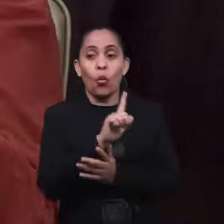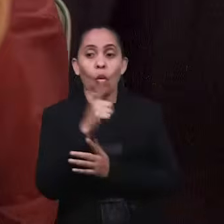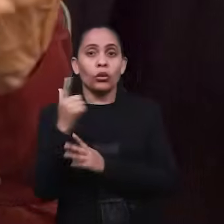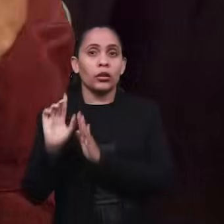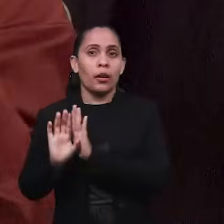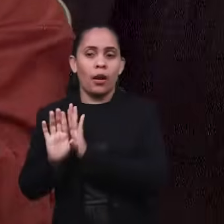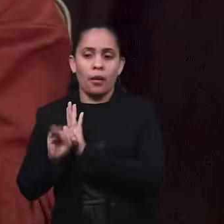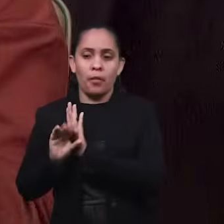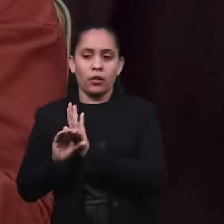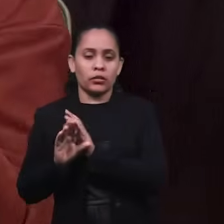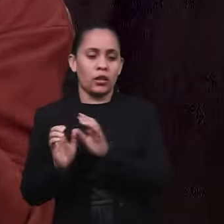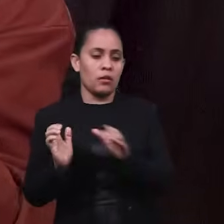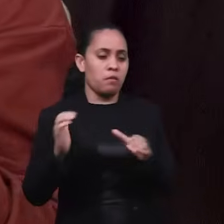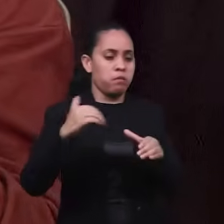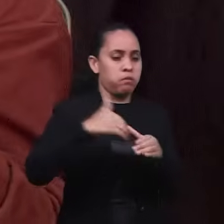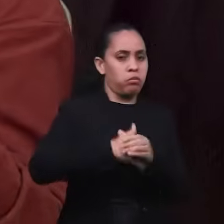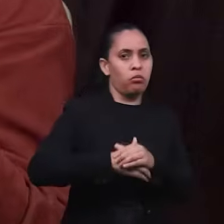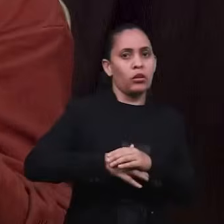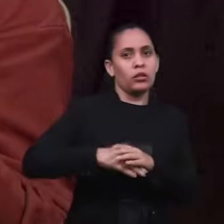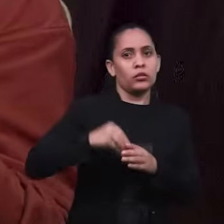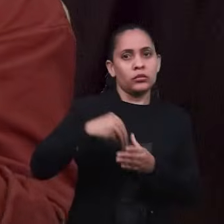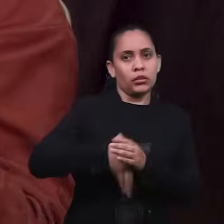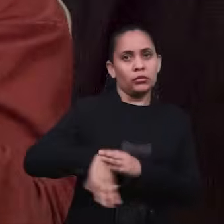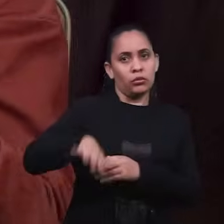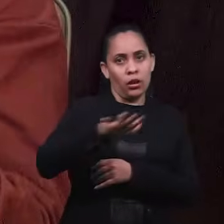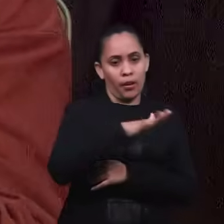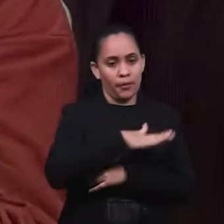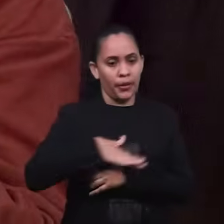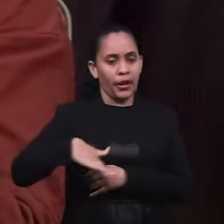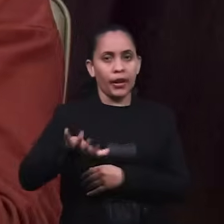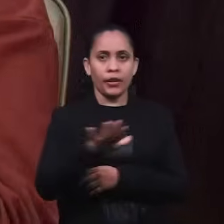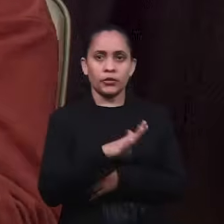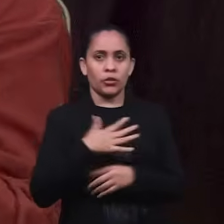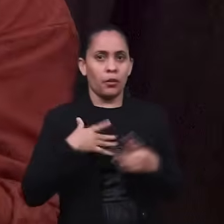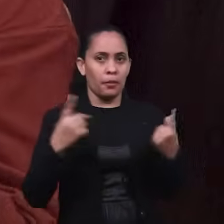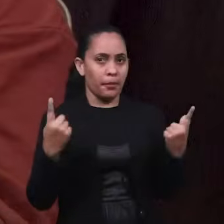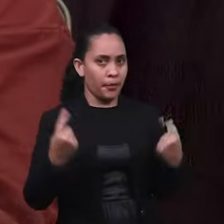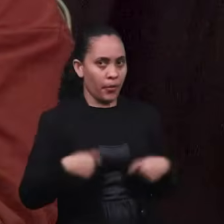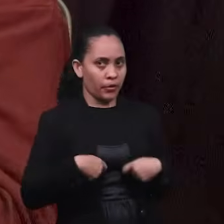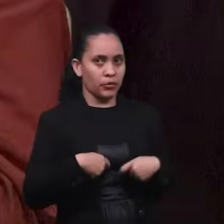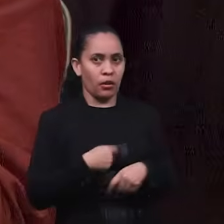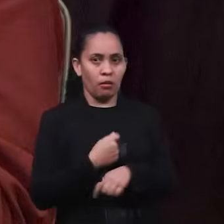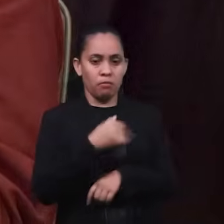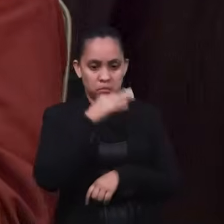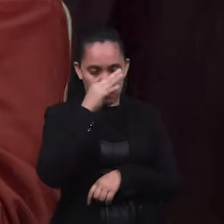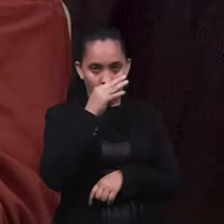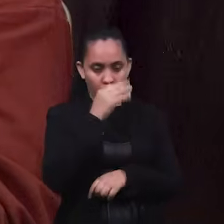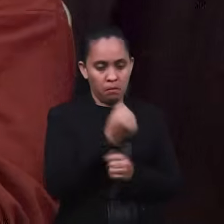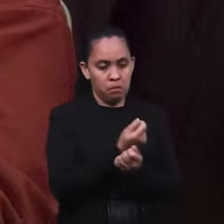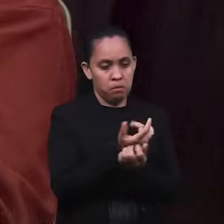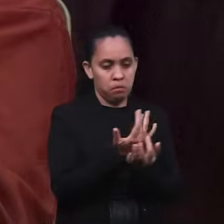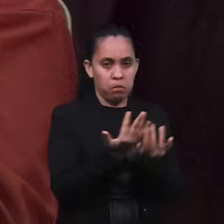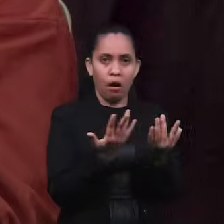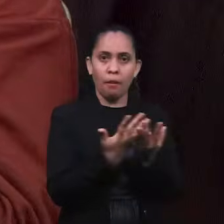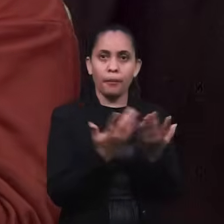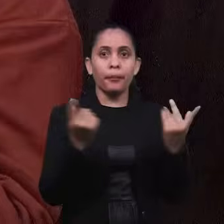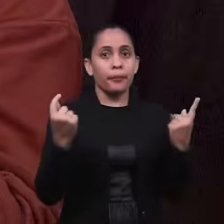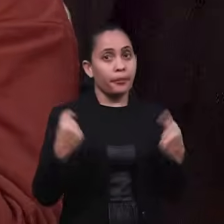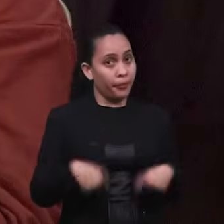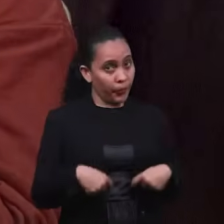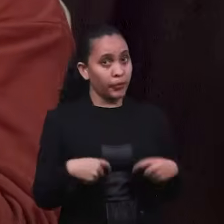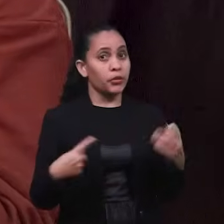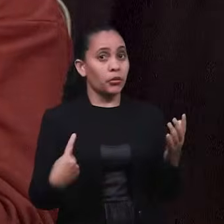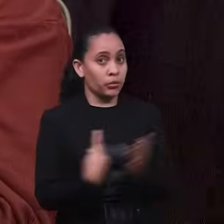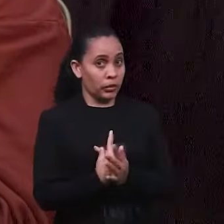de bactéria que a gente tem ali no ambiente, né? Sim. Nas plantas também, que a gente vai estar utilizando, pode acontecer,